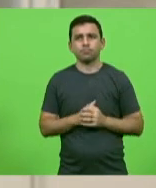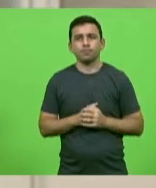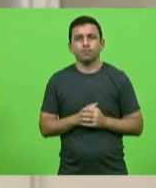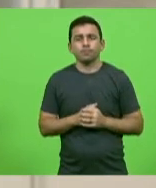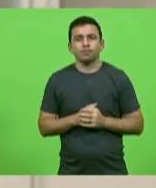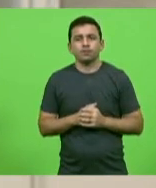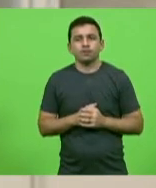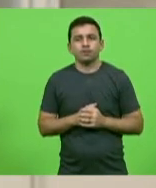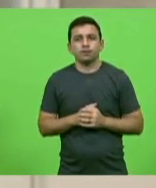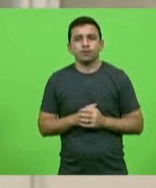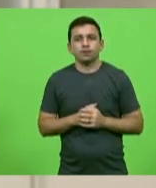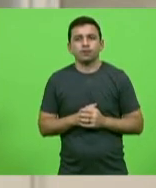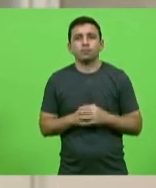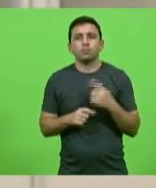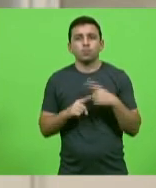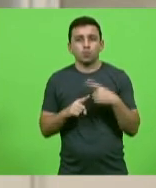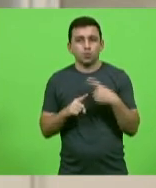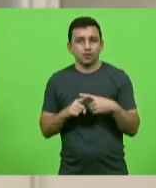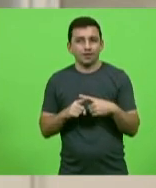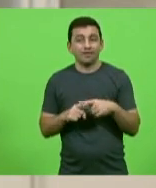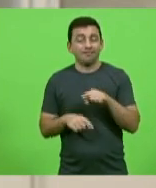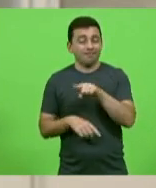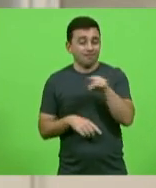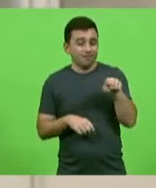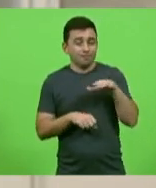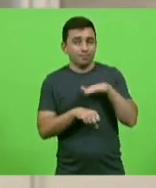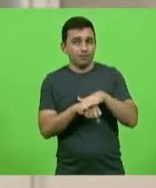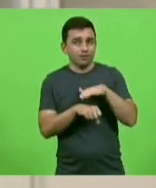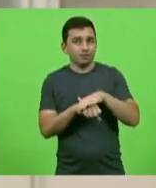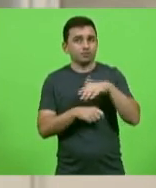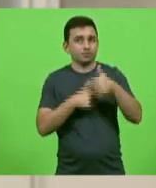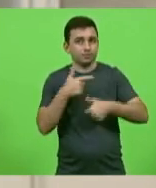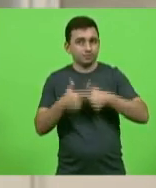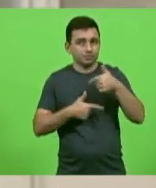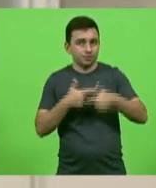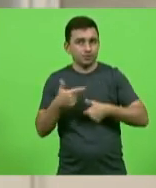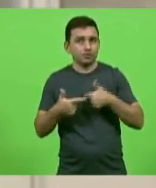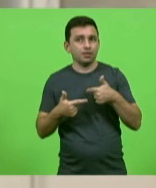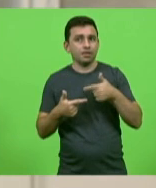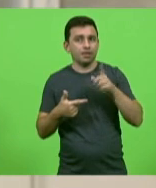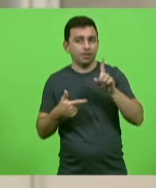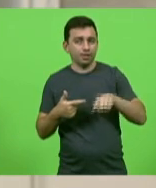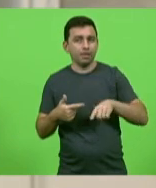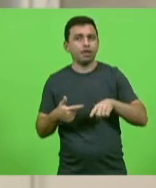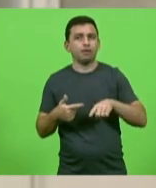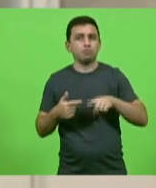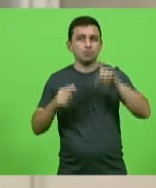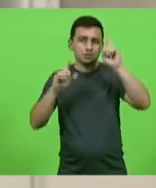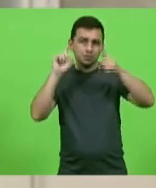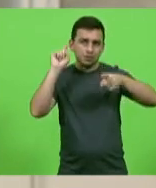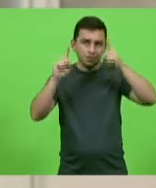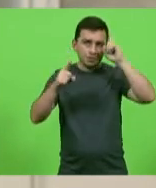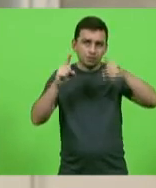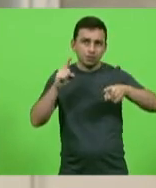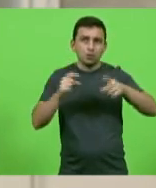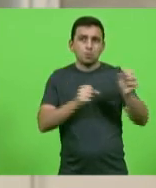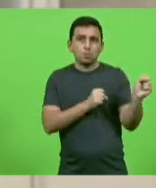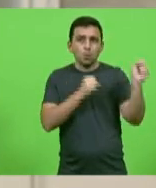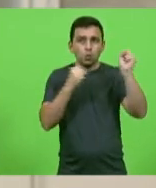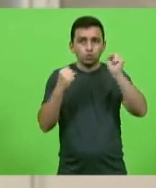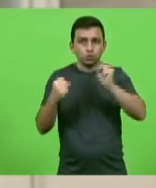indiretos haja Vista atuar em excesso na condição de delegatários dos